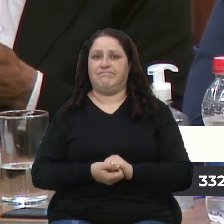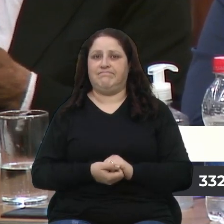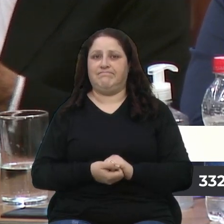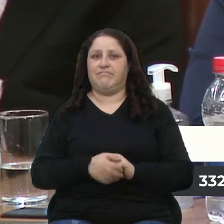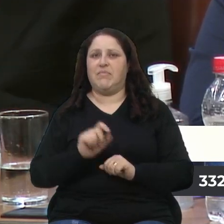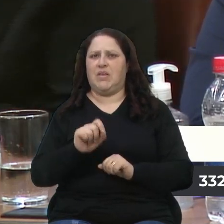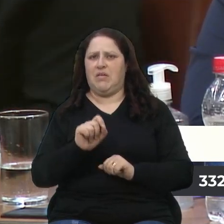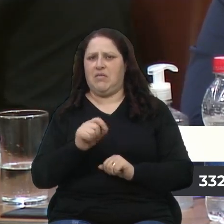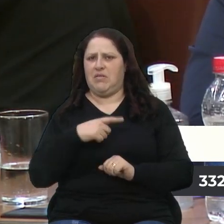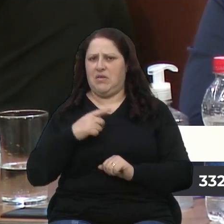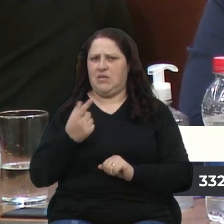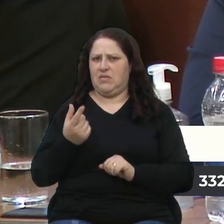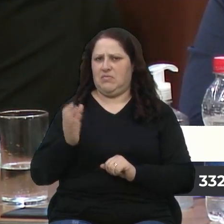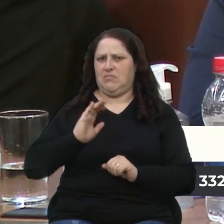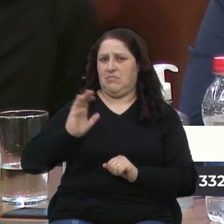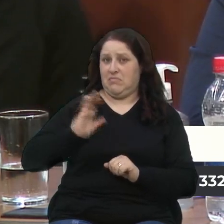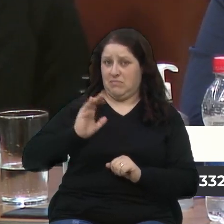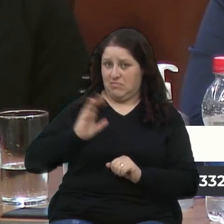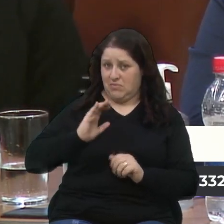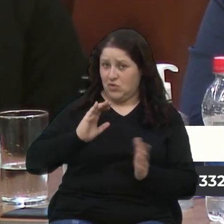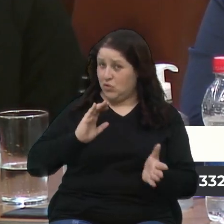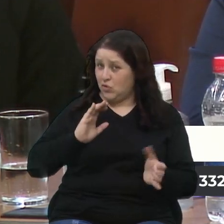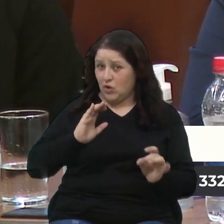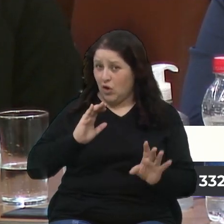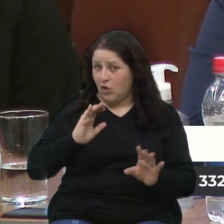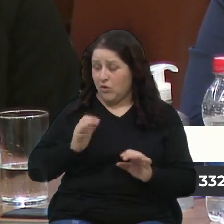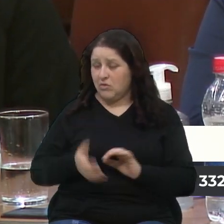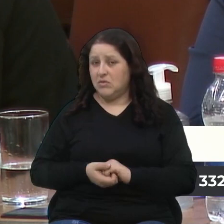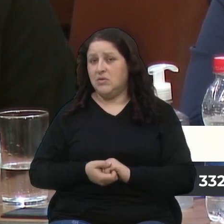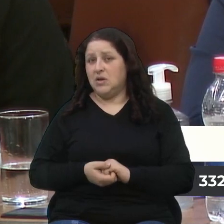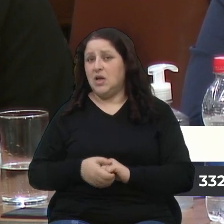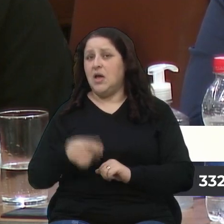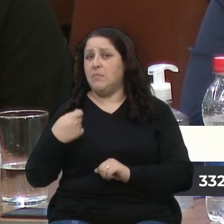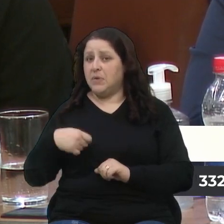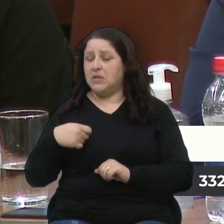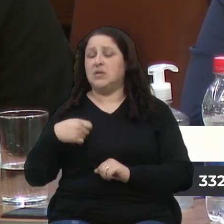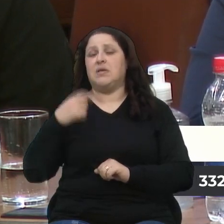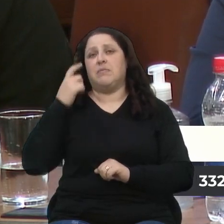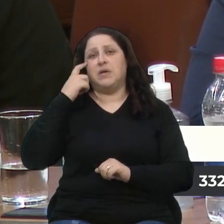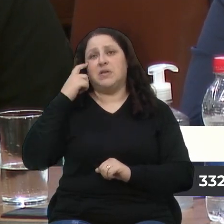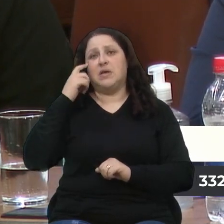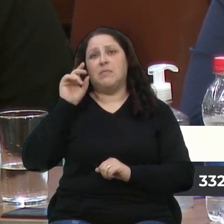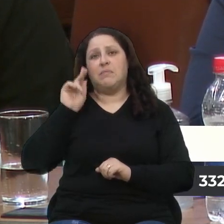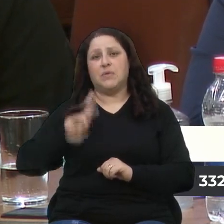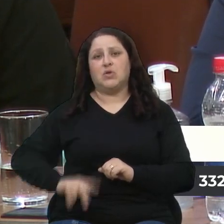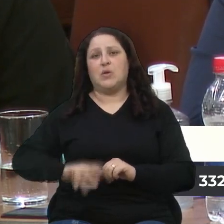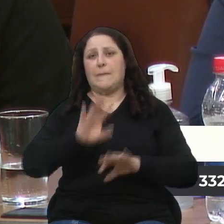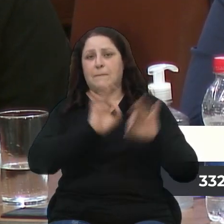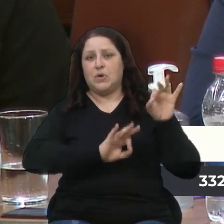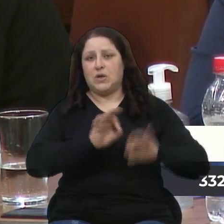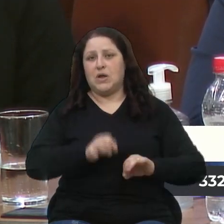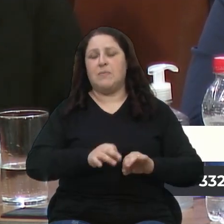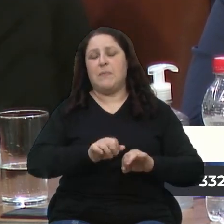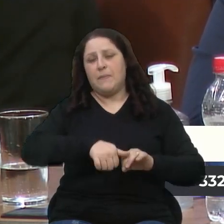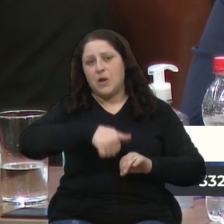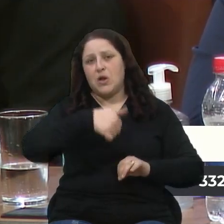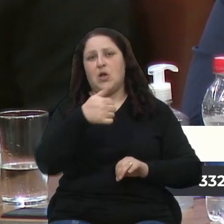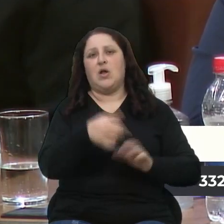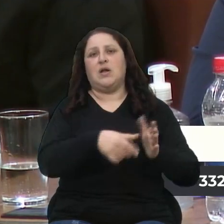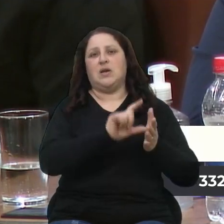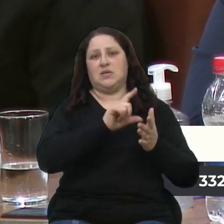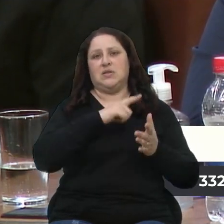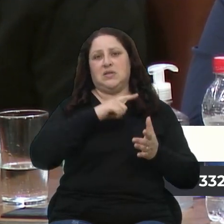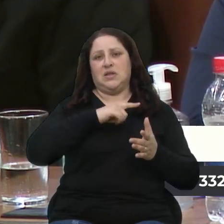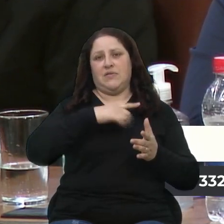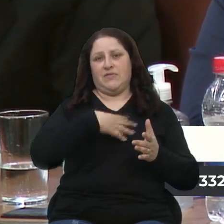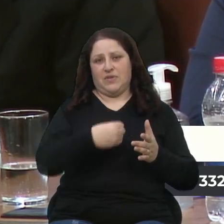Quem tem dinheiro? Então, acho que as pessoas têm que se programar um pouquinho mais, vereador, antes de ter filhos, porque a gente tem que pensar na saúde mental também dessas